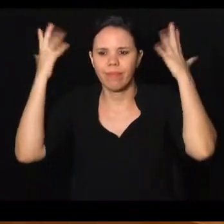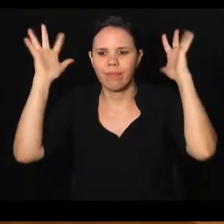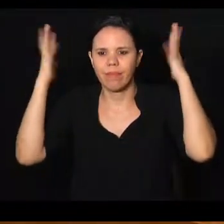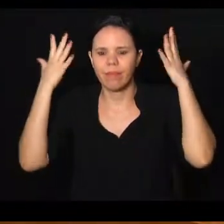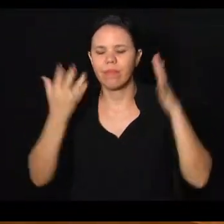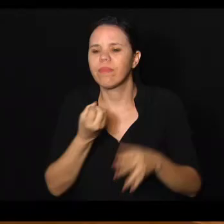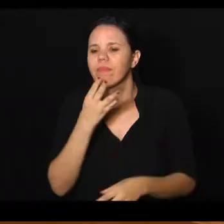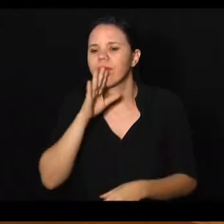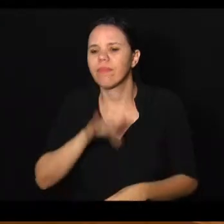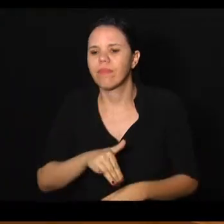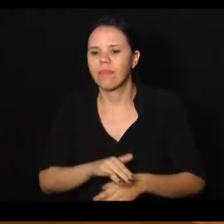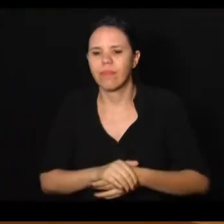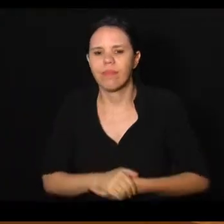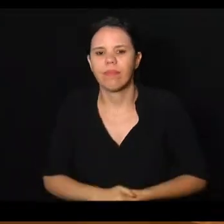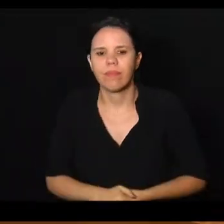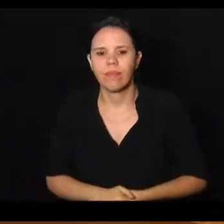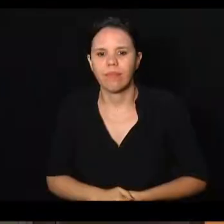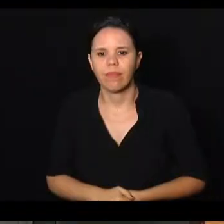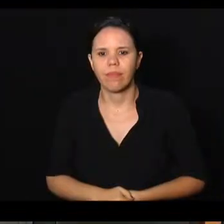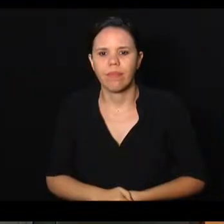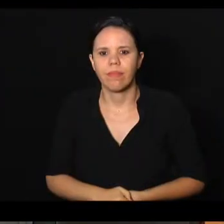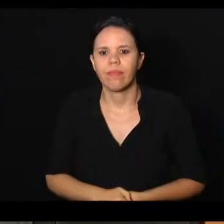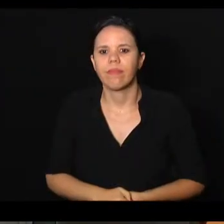Boa tarde.